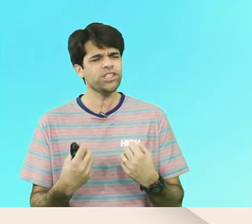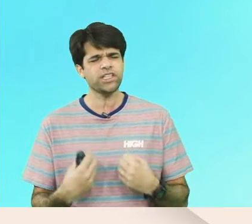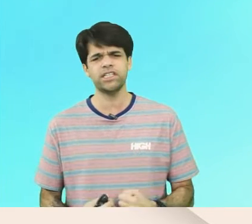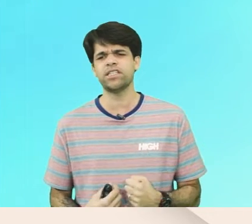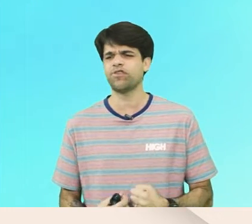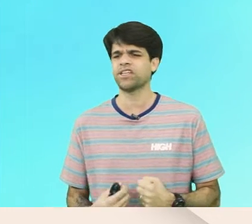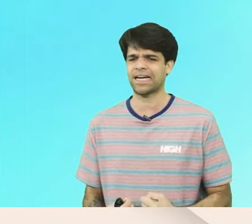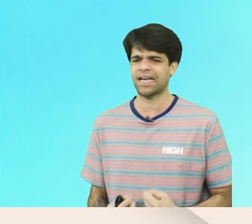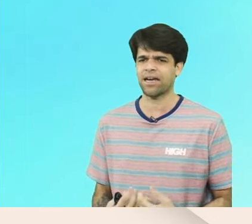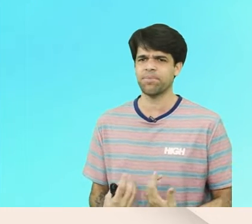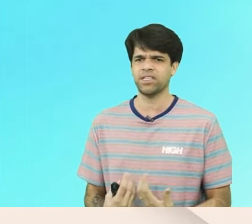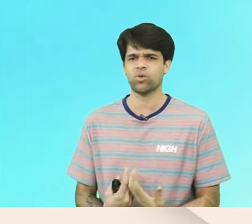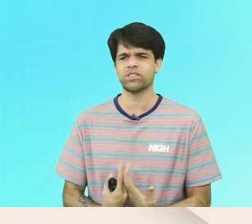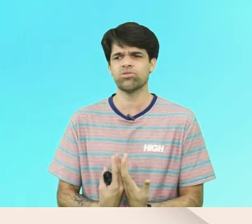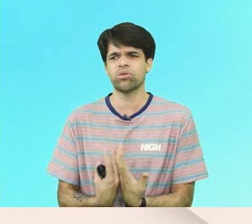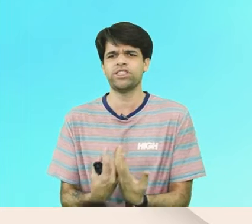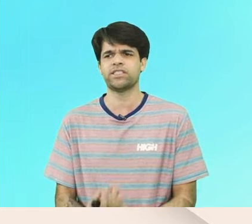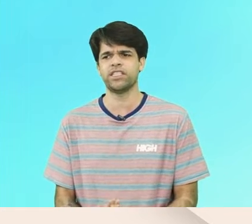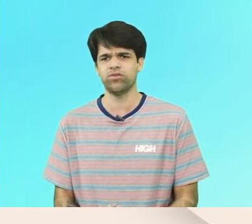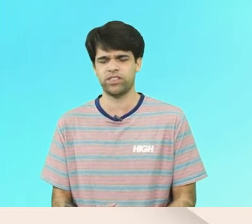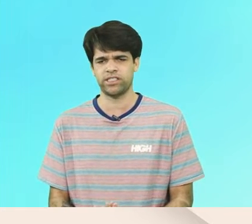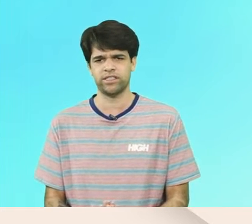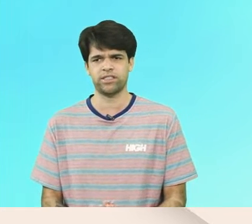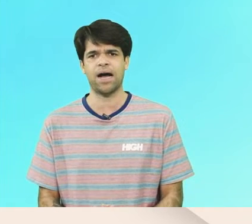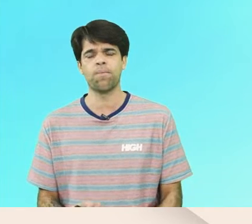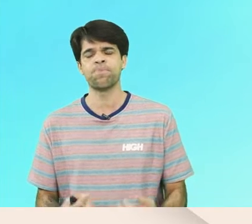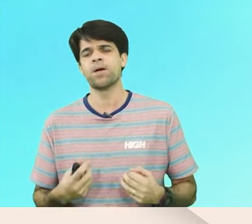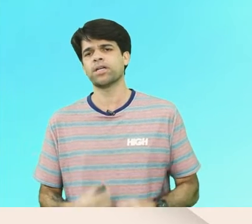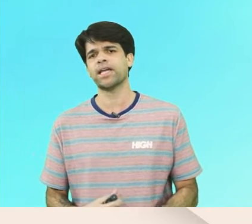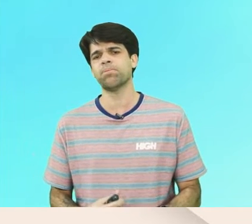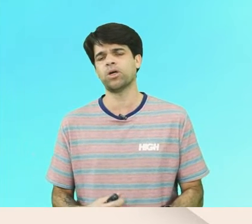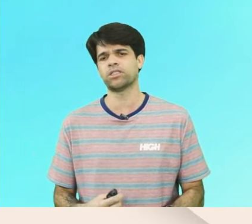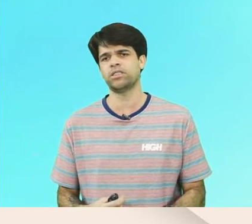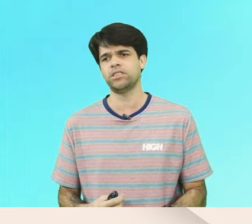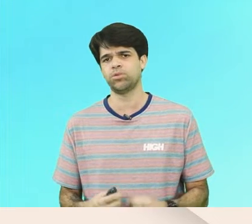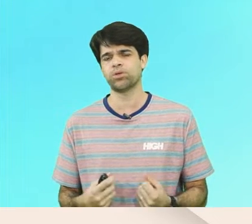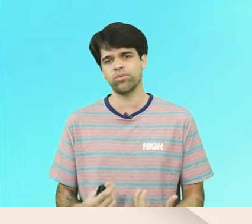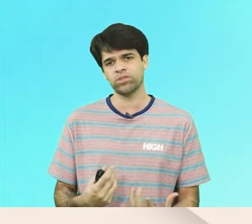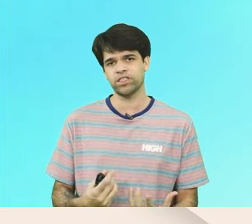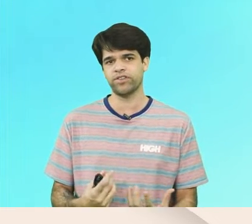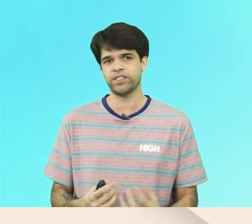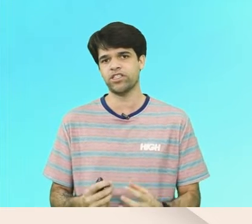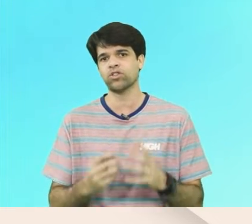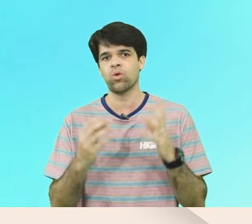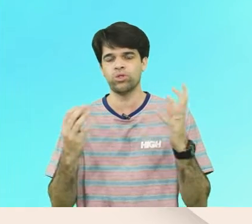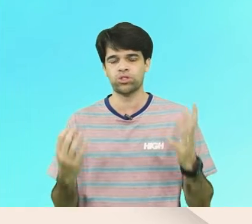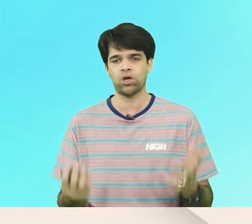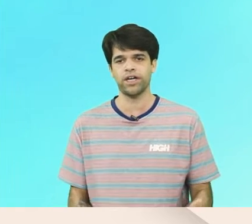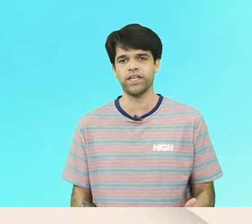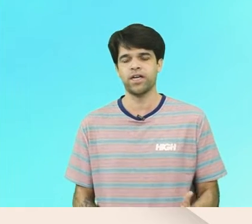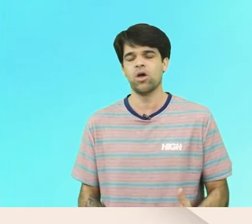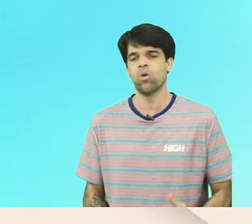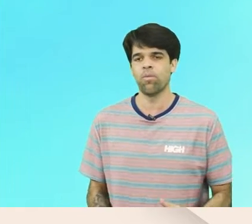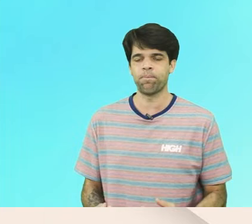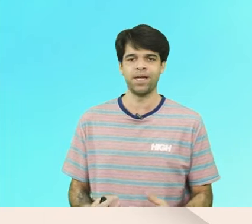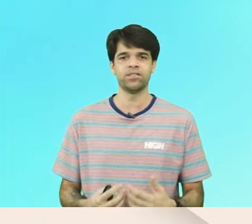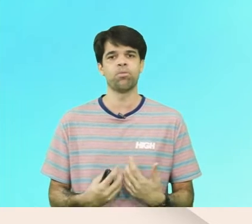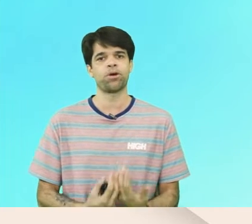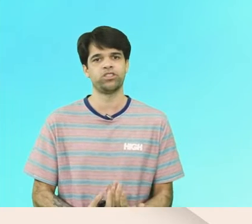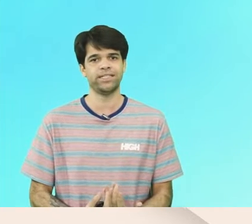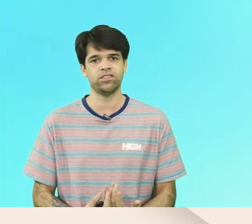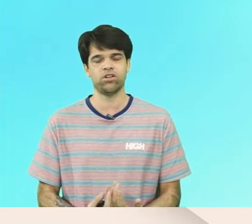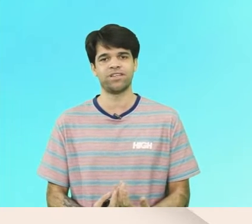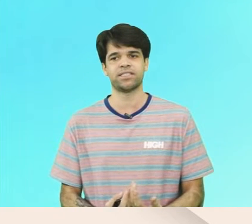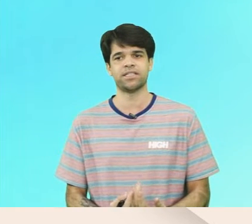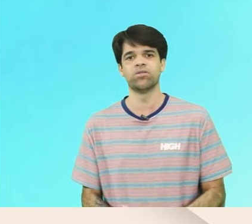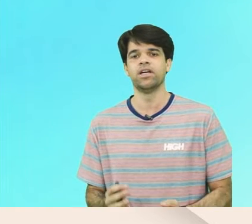coisa, eu consegui identificar claramente quais são os objetivos desse edital. Por que é importante isso? Porque muitas vezes a gente constrói um plano,